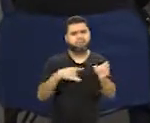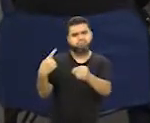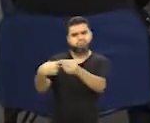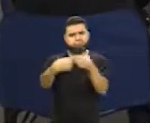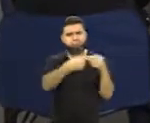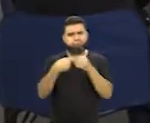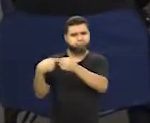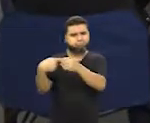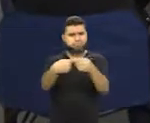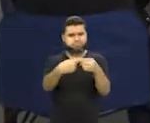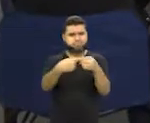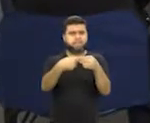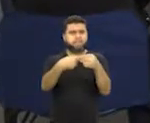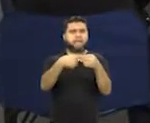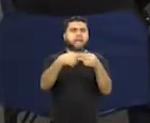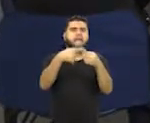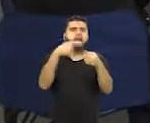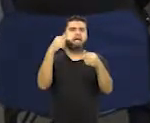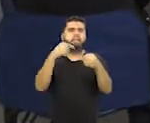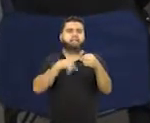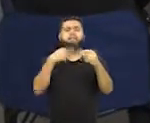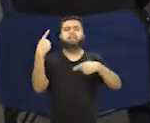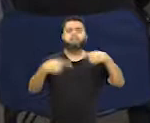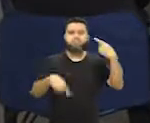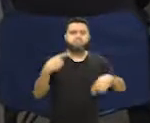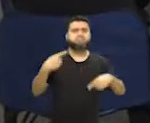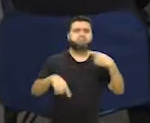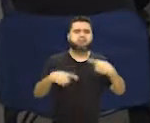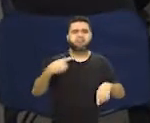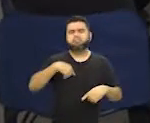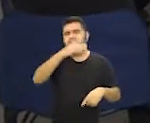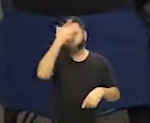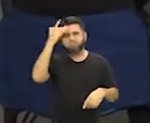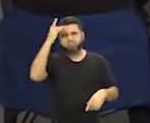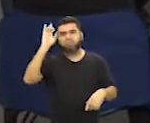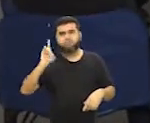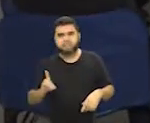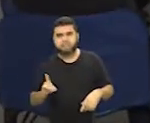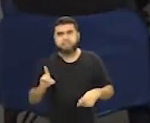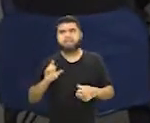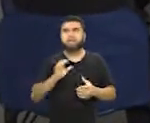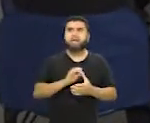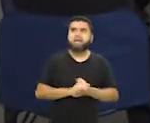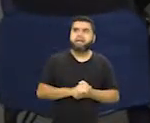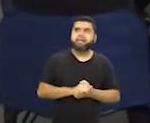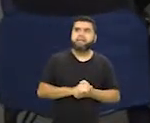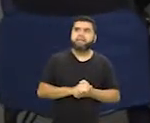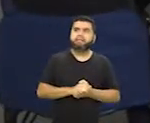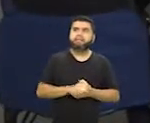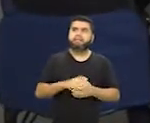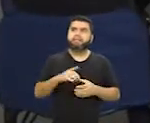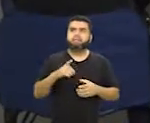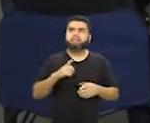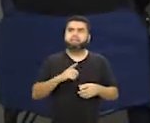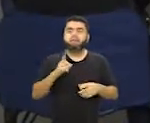reforçar aí, trazer também políticas para a pessoa com deficiência e reforçar as ações, ou já